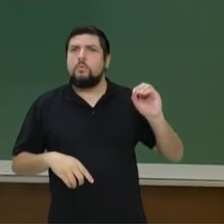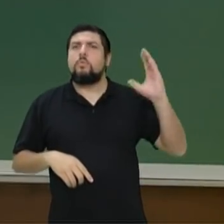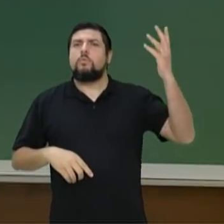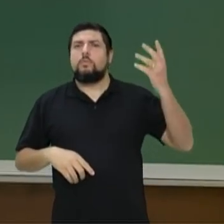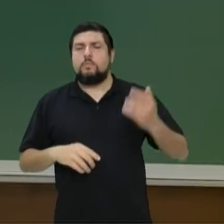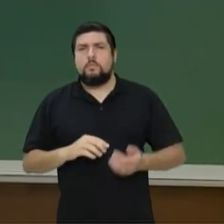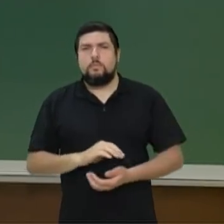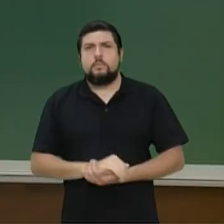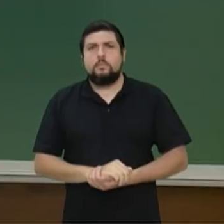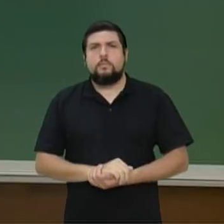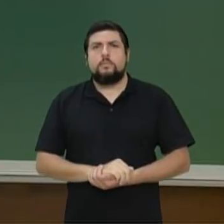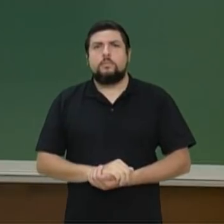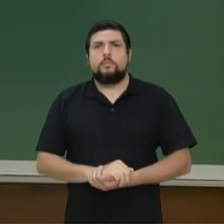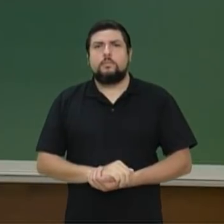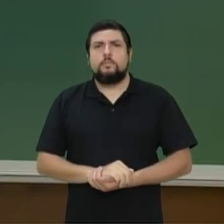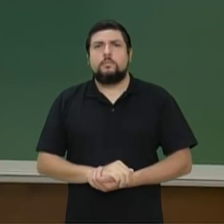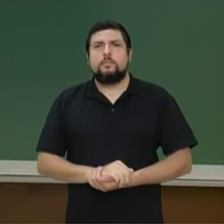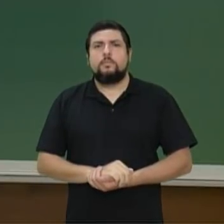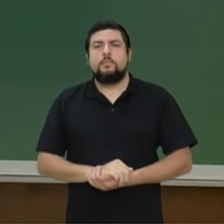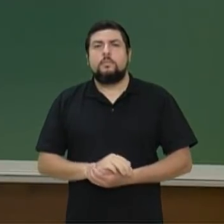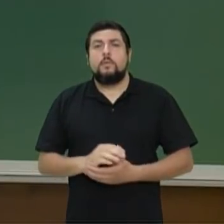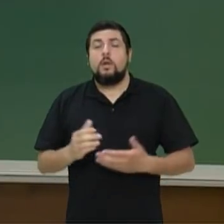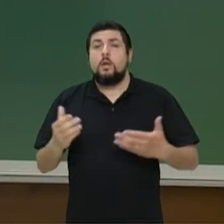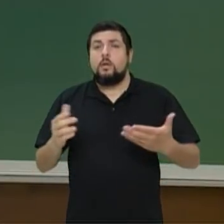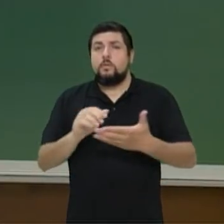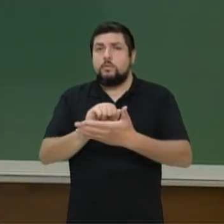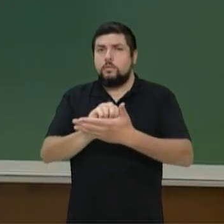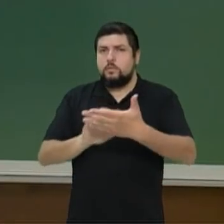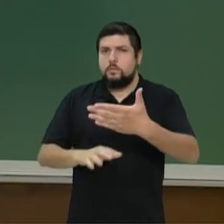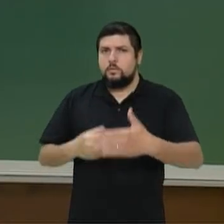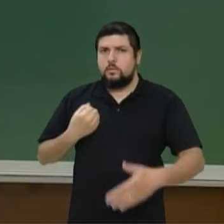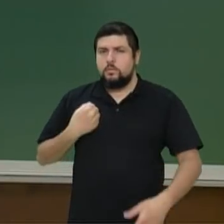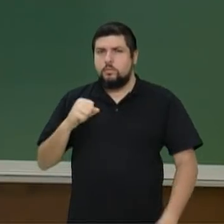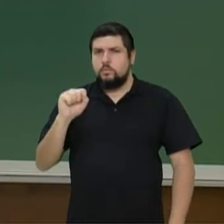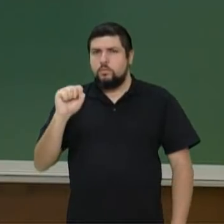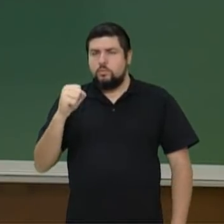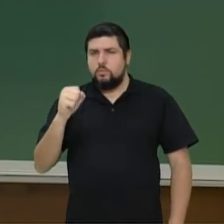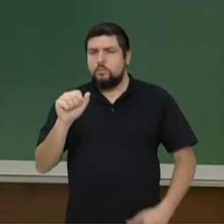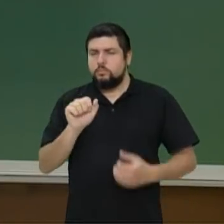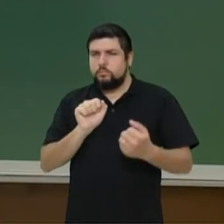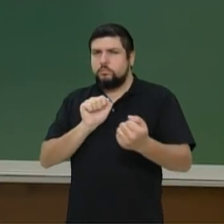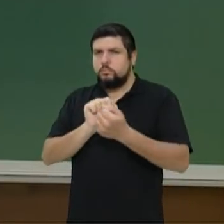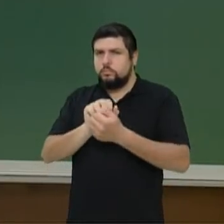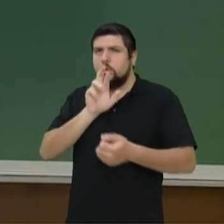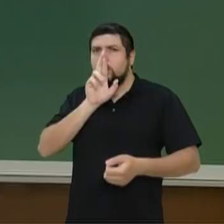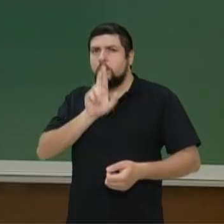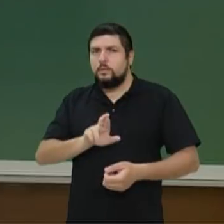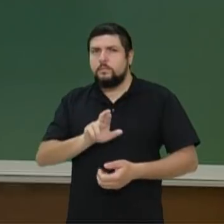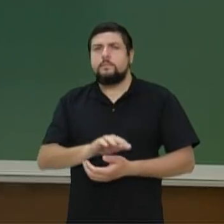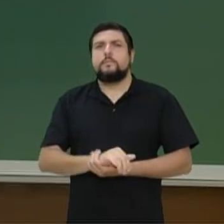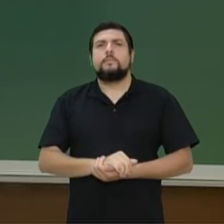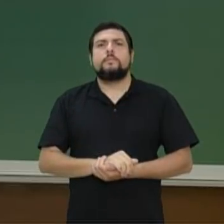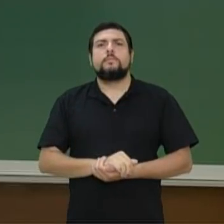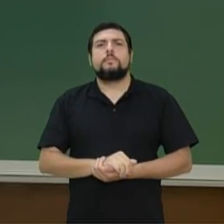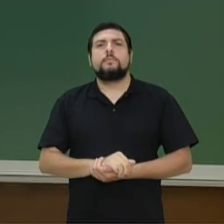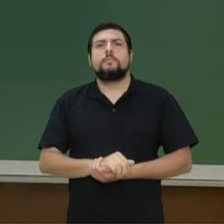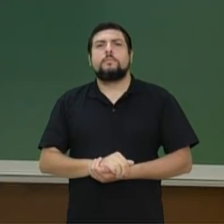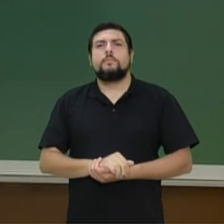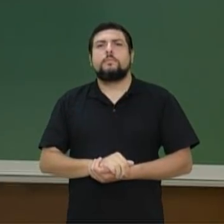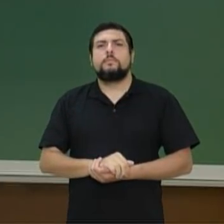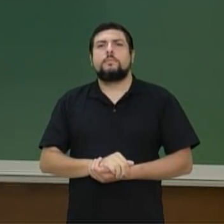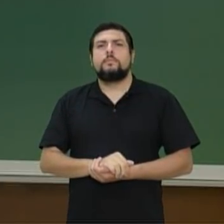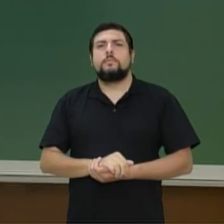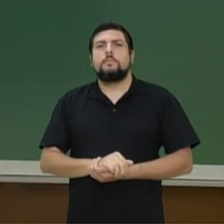ok? E atividade 8, vamos fazer juntos, né? Leia o